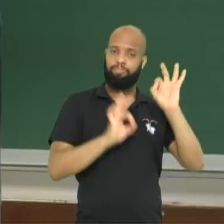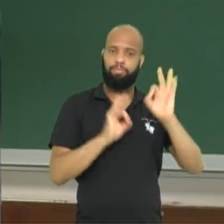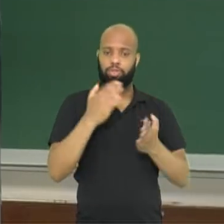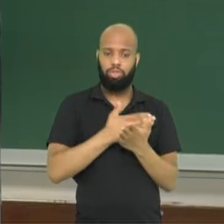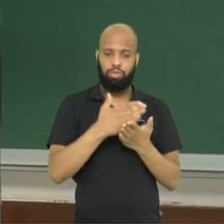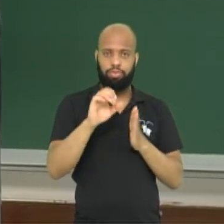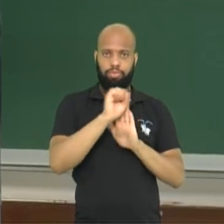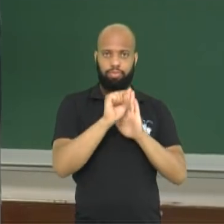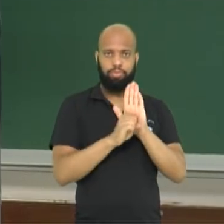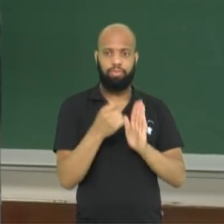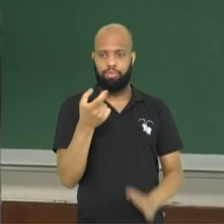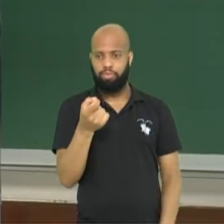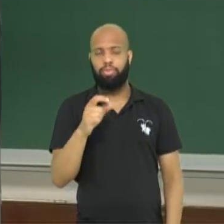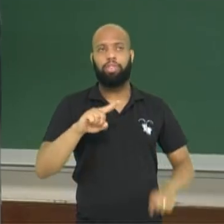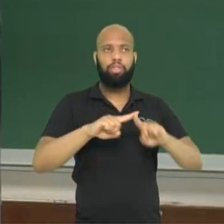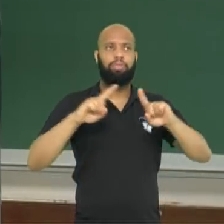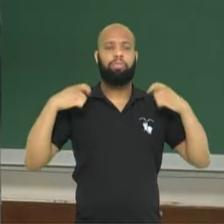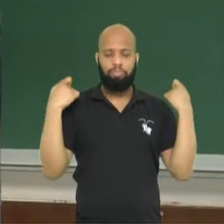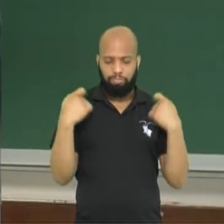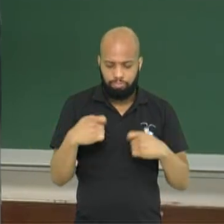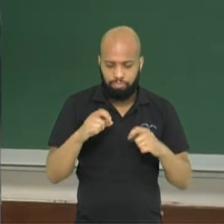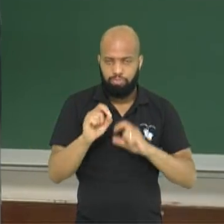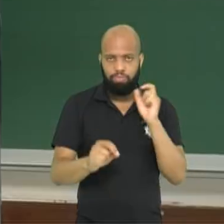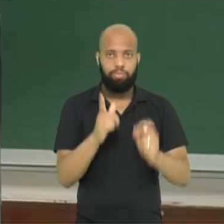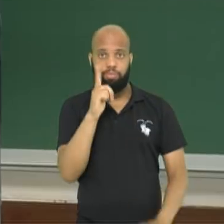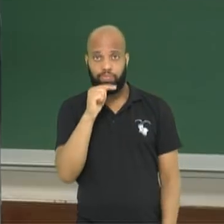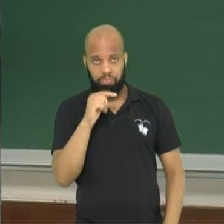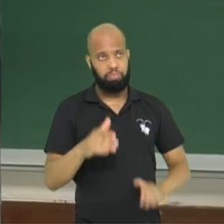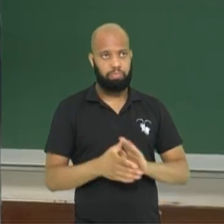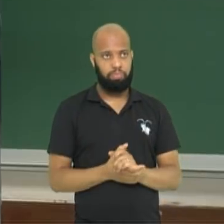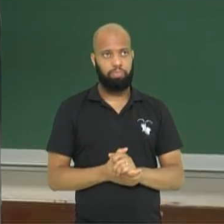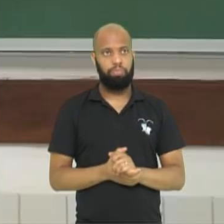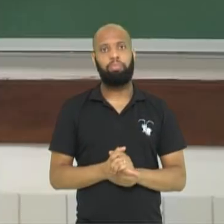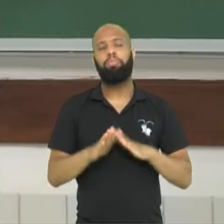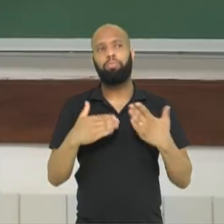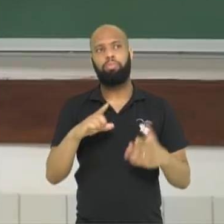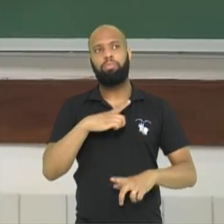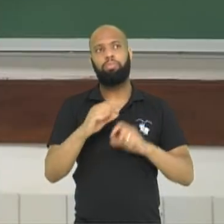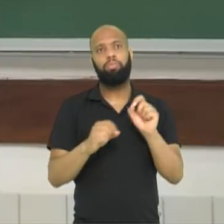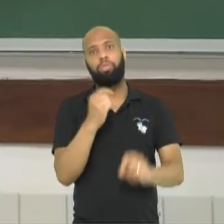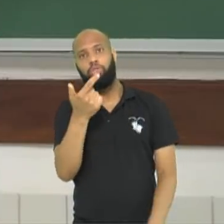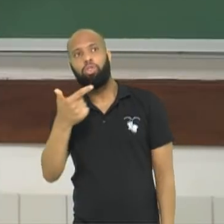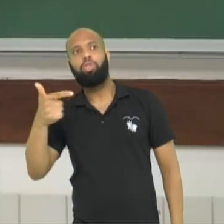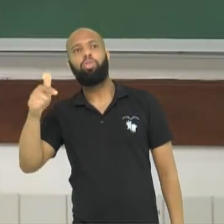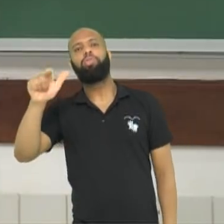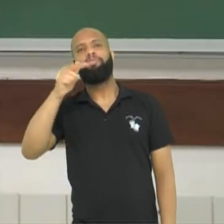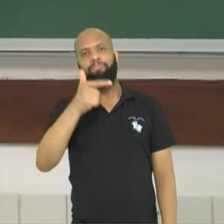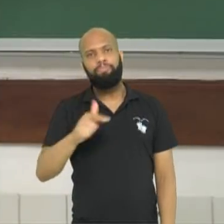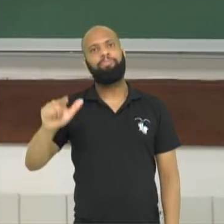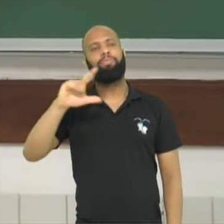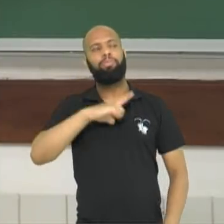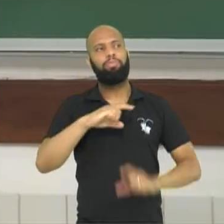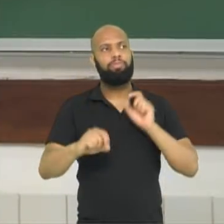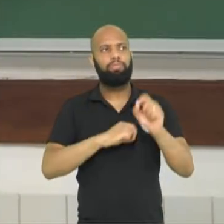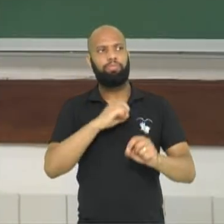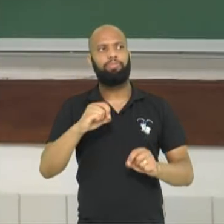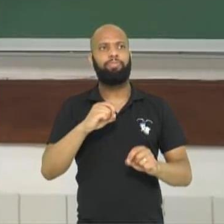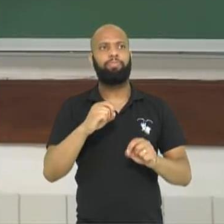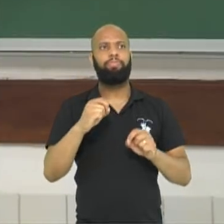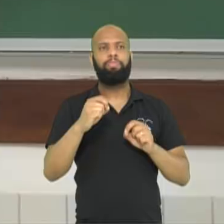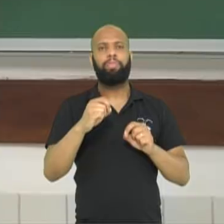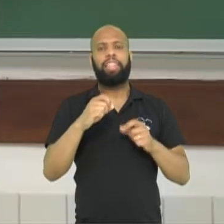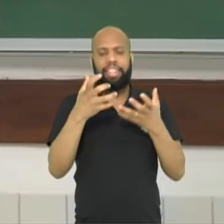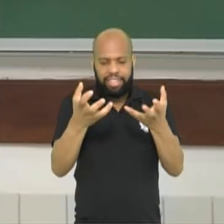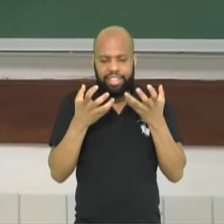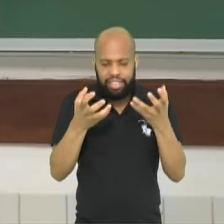início do século XX. Mas a necessidade de água, né, ela mais uma vez bate as portas dos cidadãos da cidade